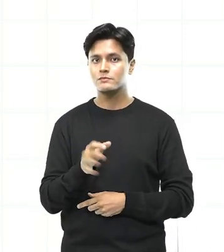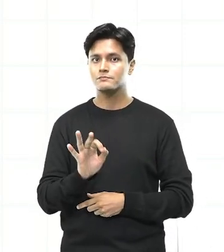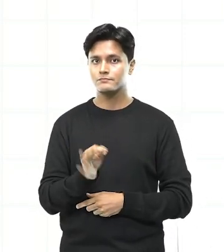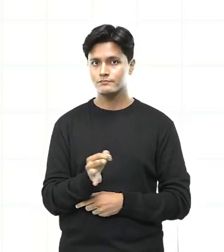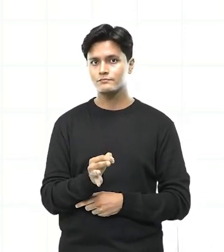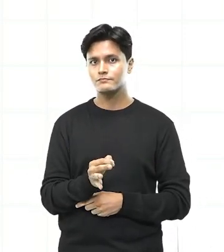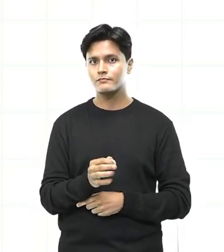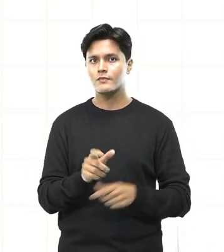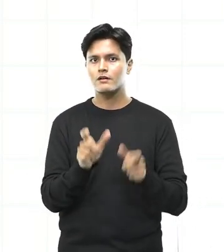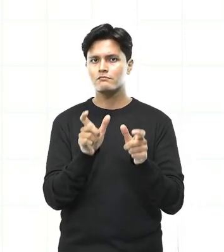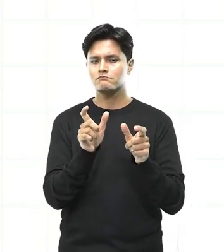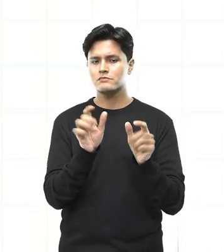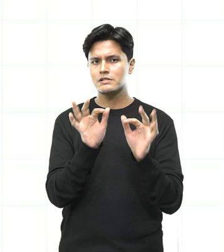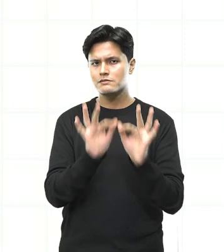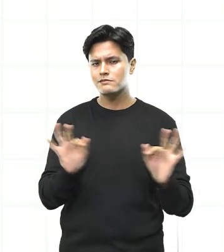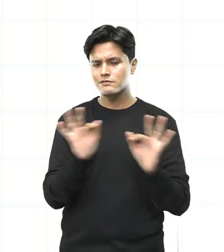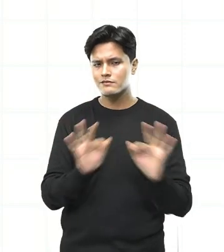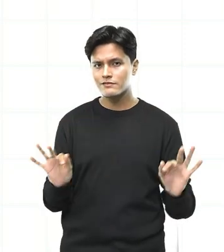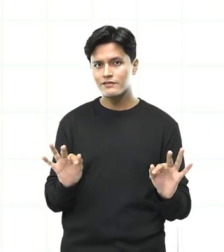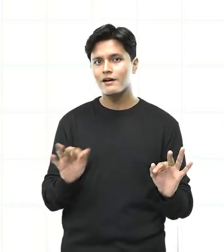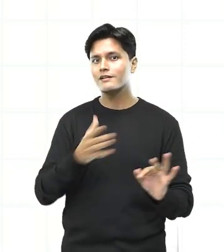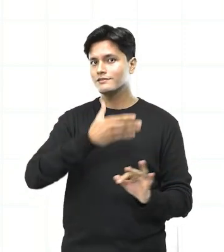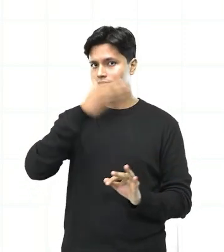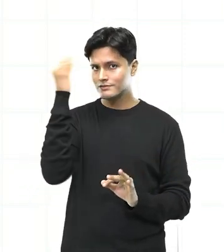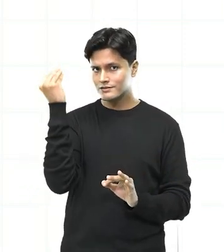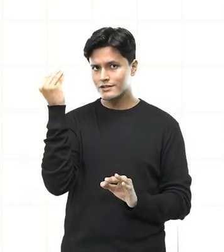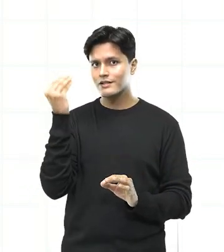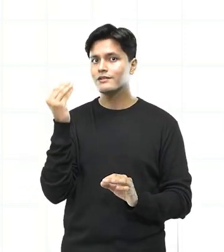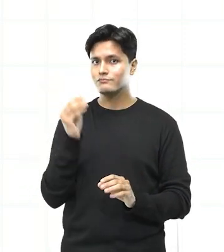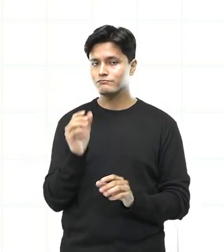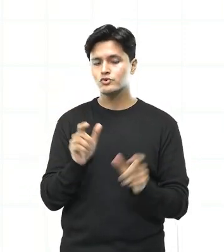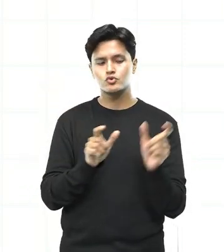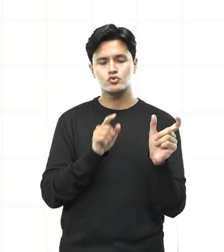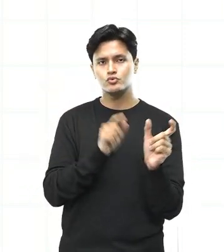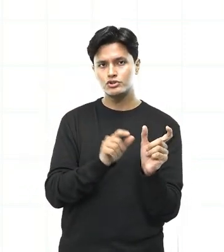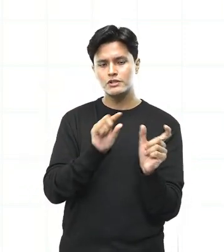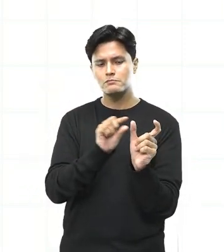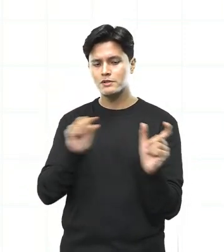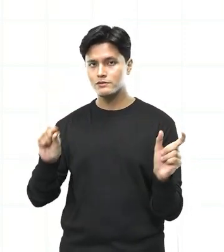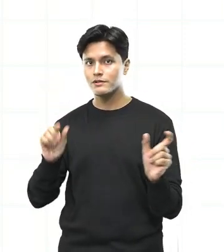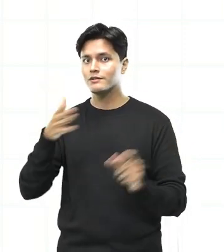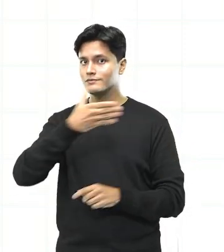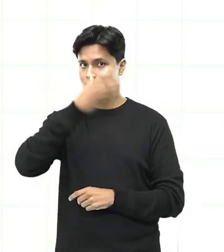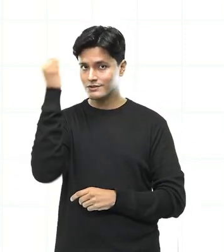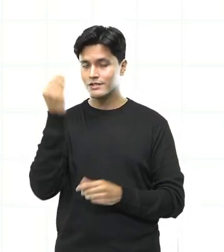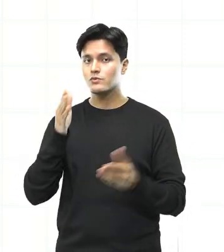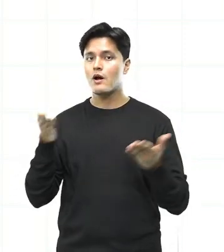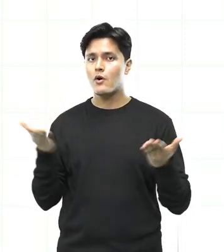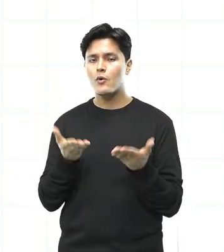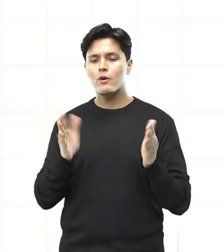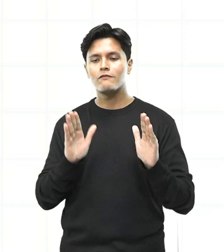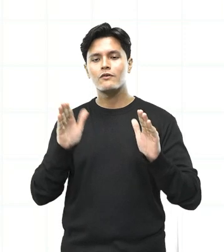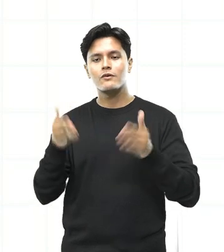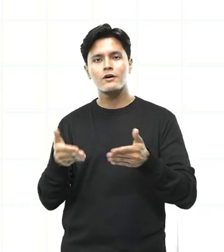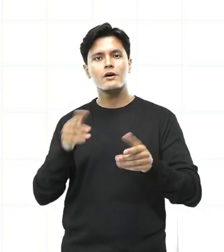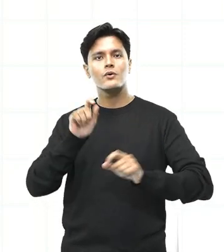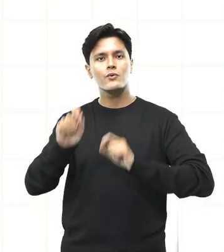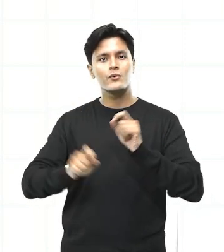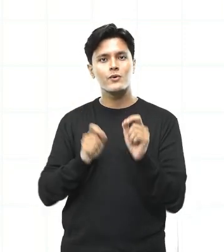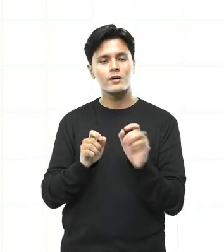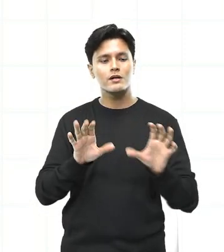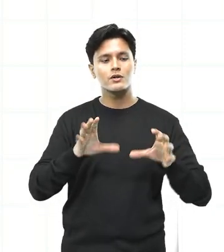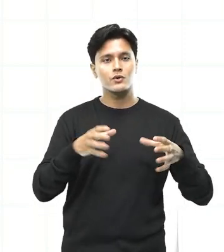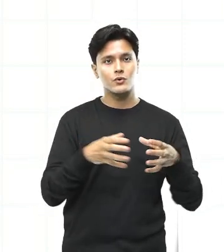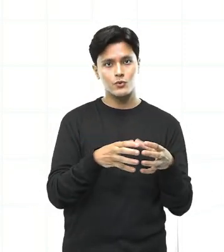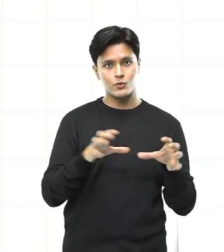da sintaxe, lá aquela parte de sujeito, de predicado. Esqueçam isso um pouquinho e vamos focar apenas aqui nas nossas classes